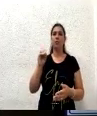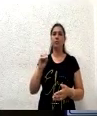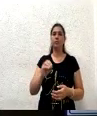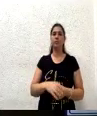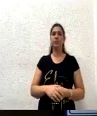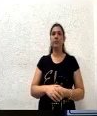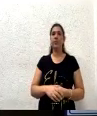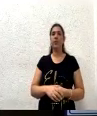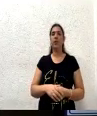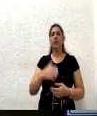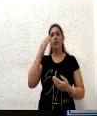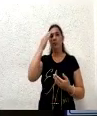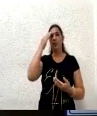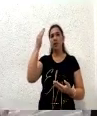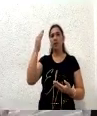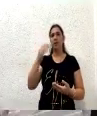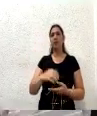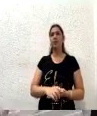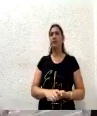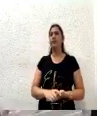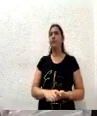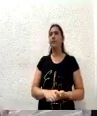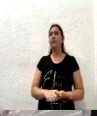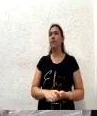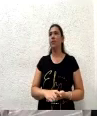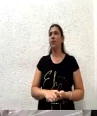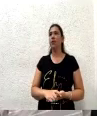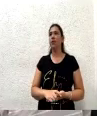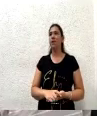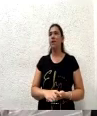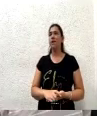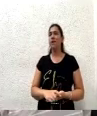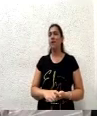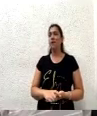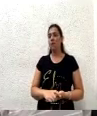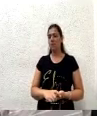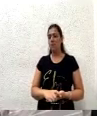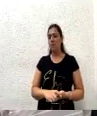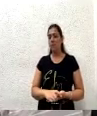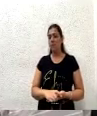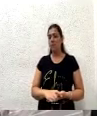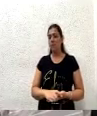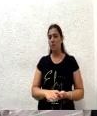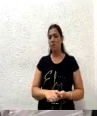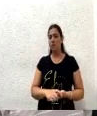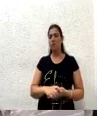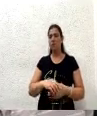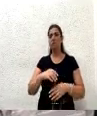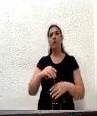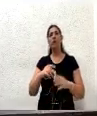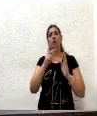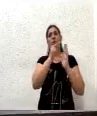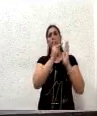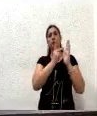Senhor presidente, obrigado por passar. Senhor presidente, mais um